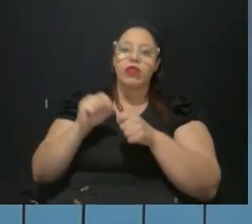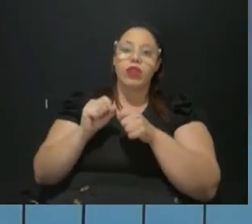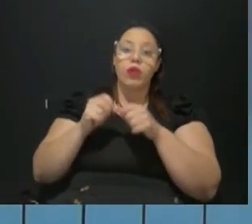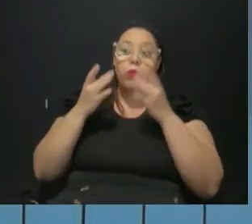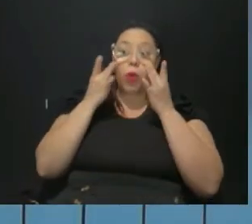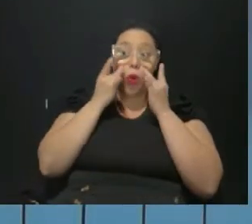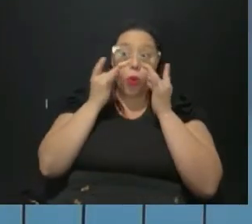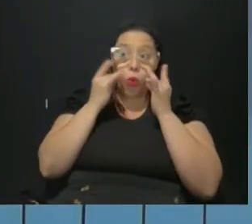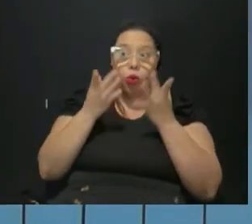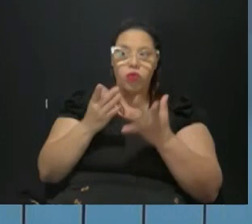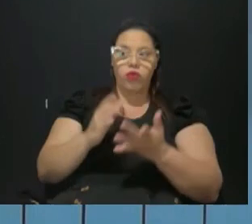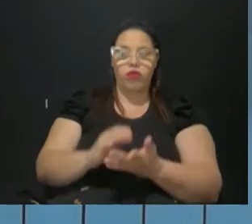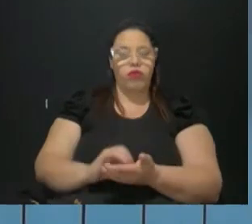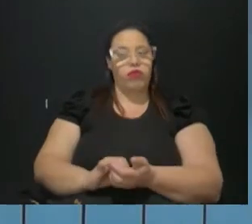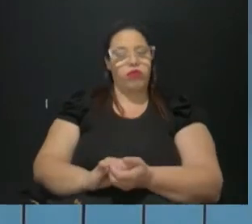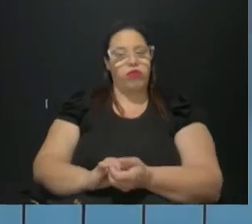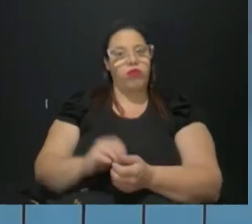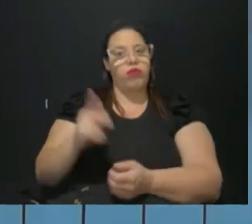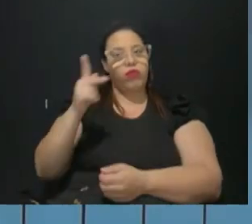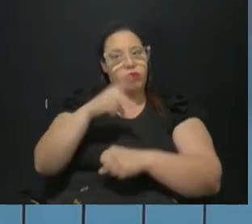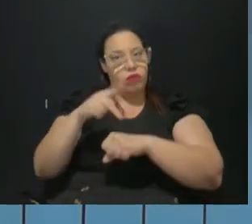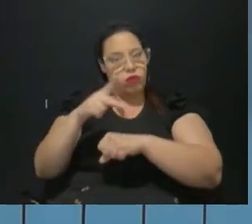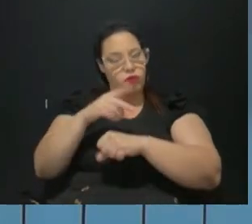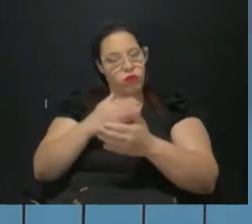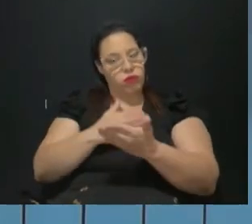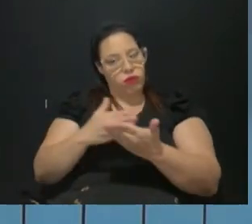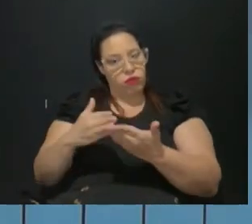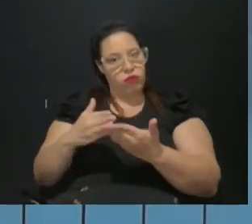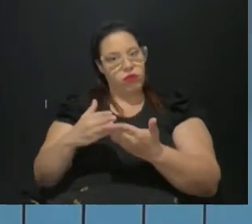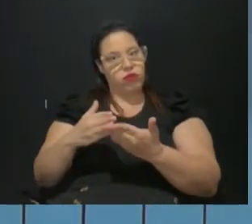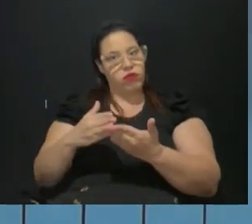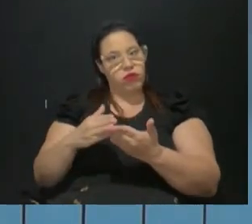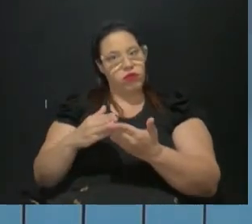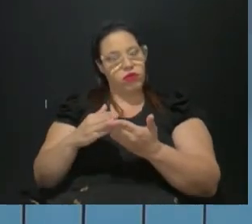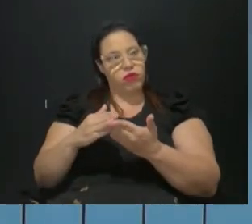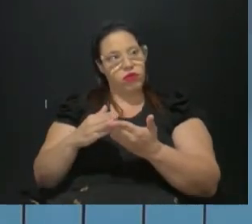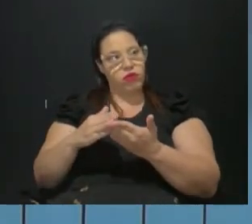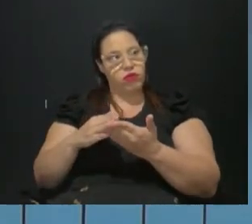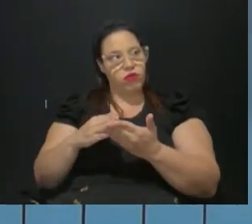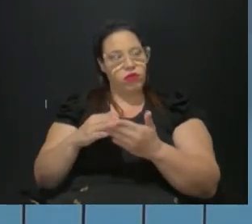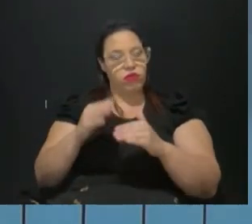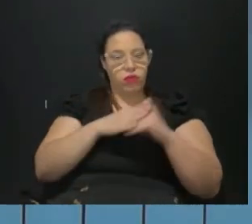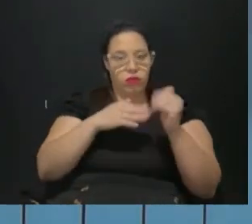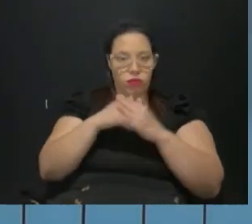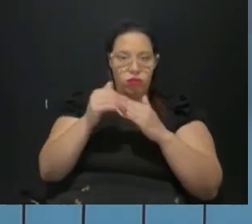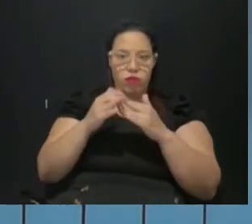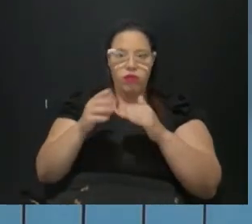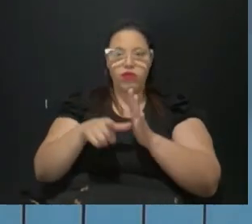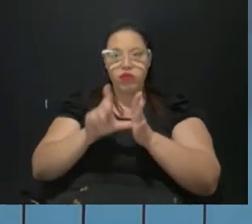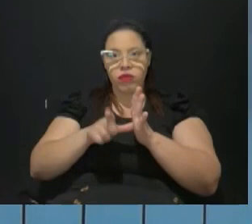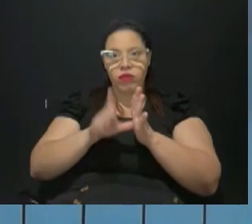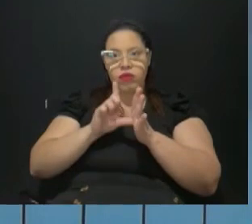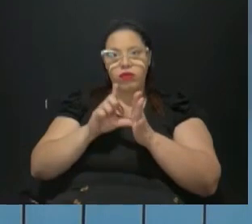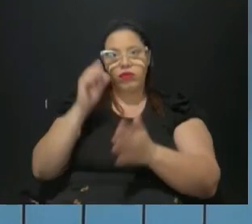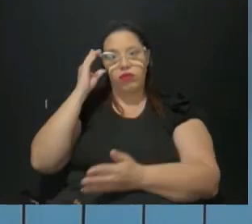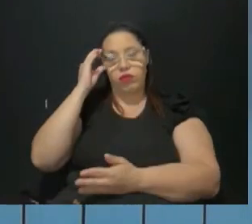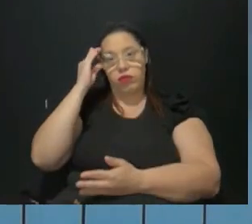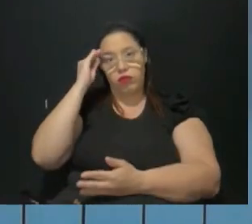esse alerta, e aí os países já começam a tomar essas providências, né, já se antecipando, né?